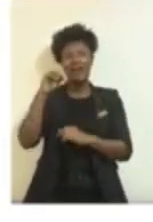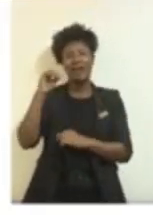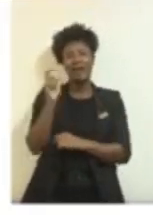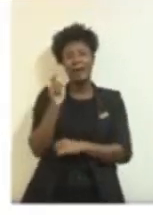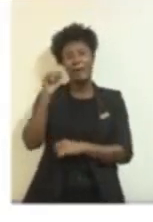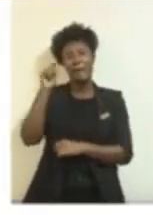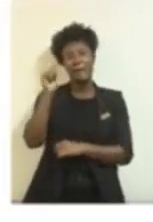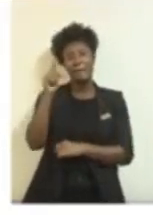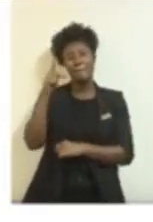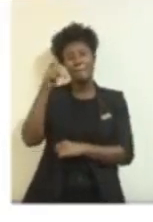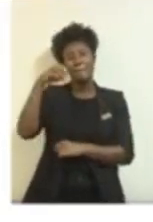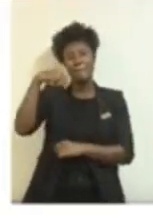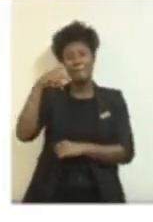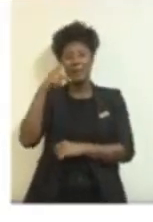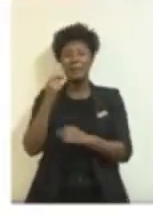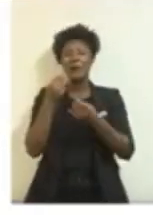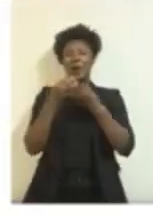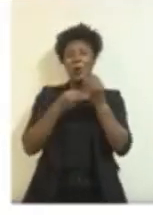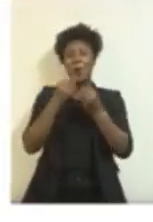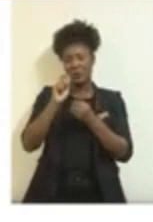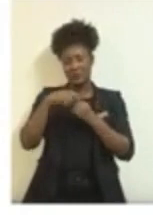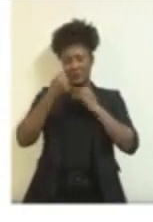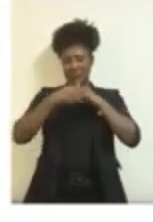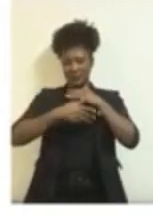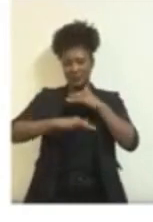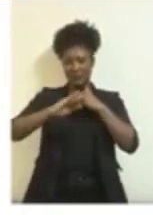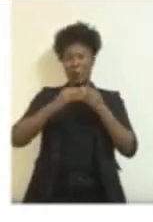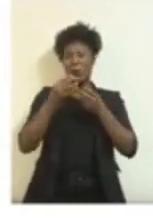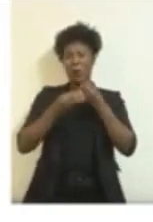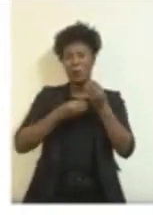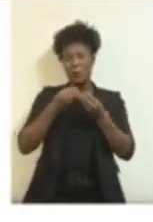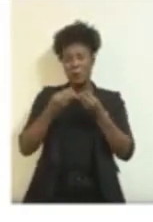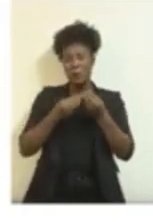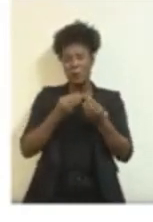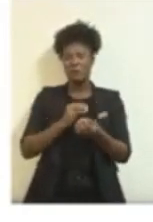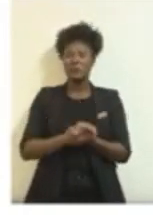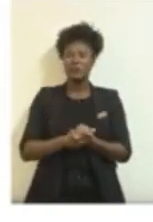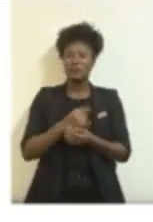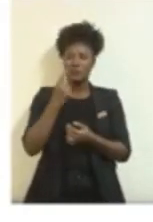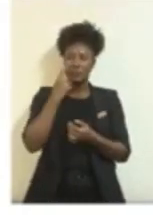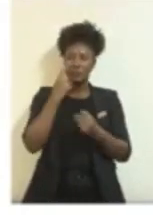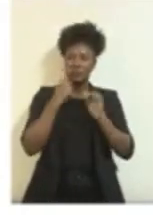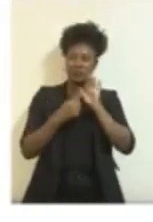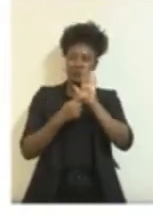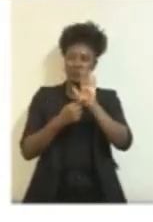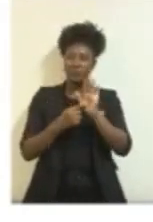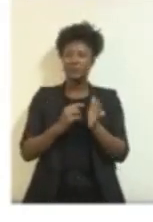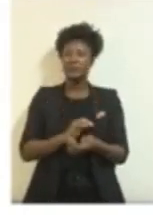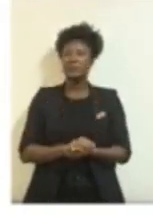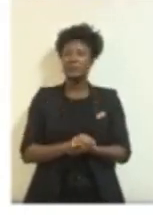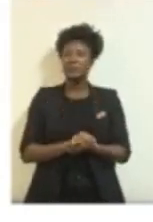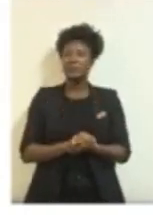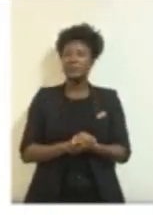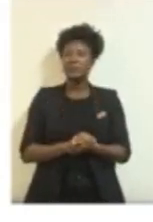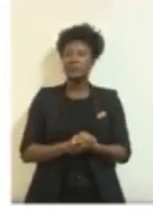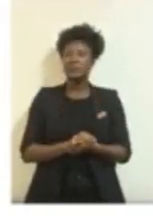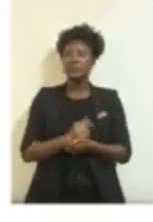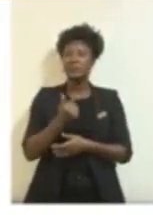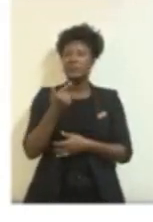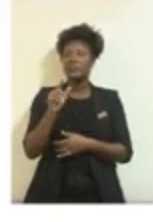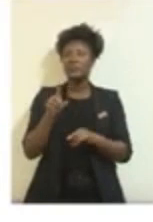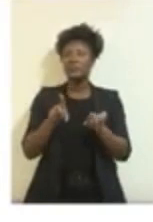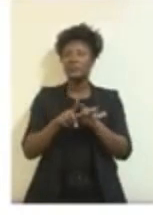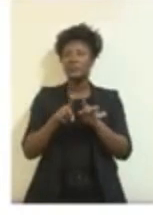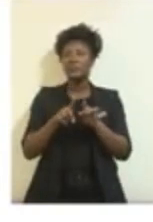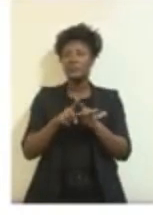o campo até o horizonte, tem uma cerca na frente. Então a gente tem pecuária aqui. Outra cena aqui nos campos de barba de bode, que